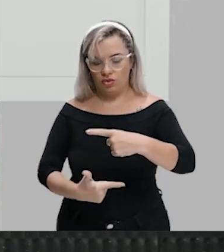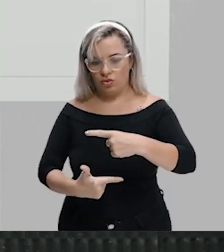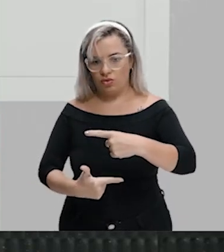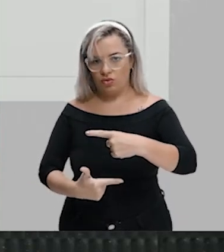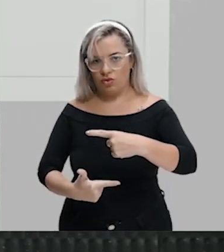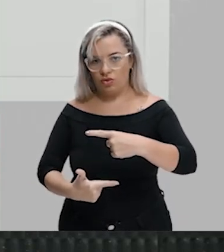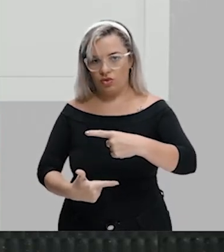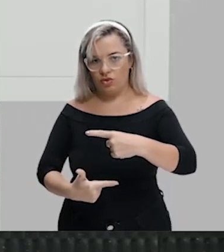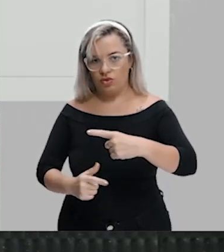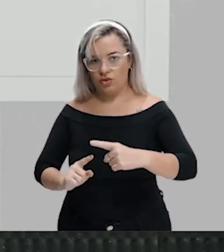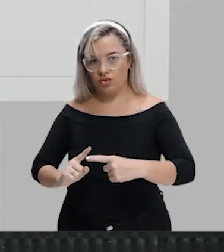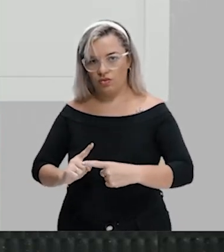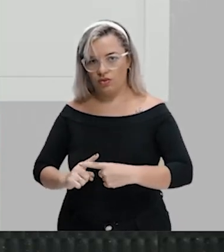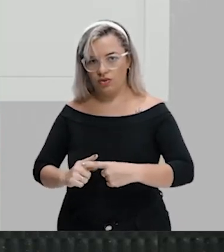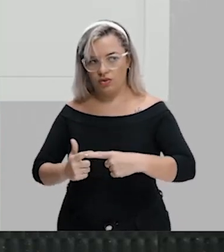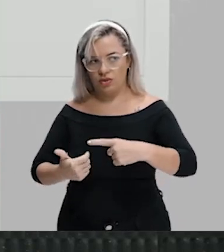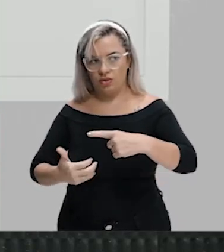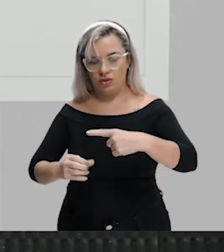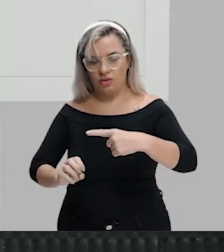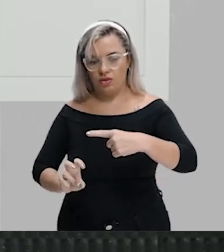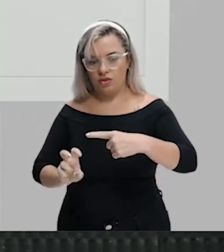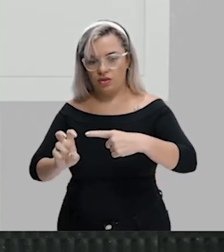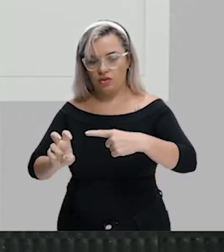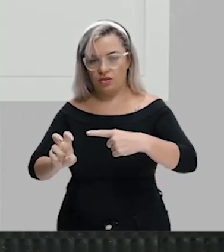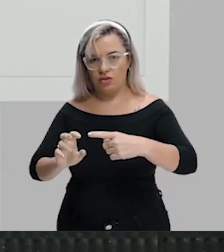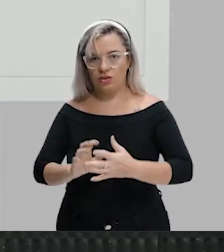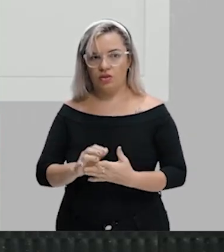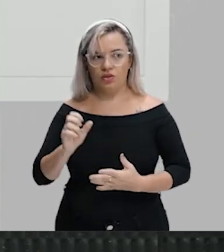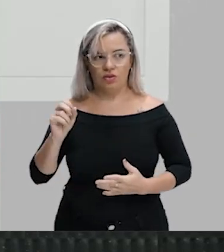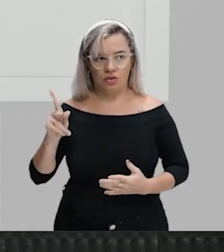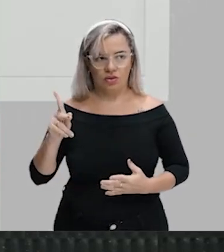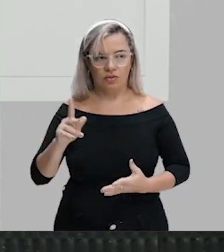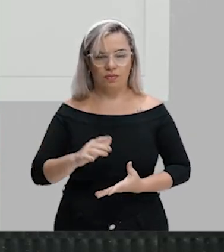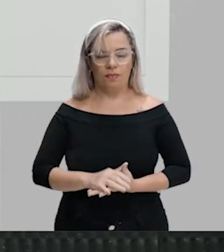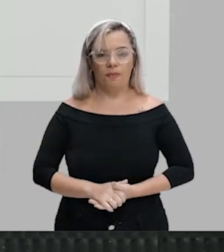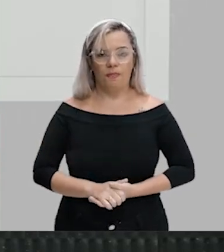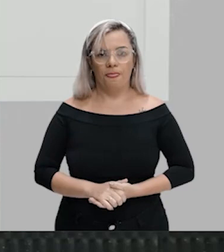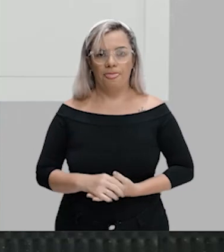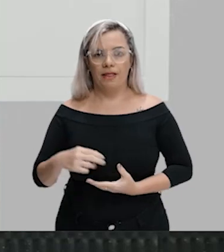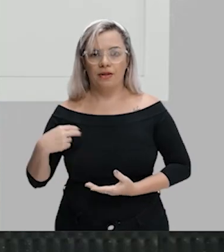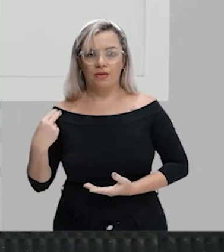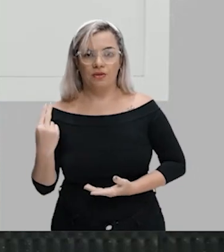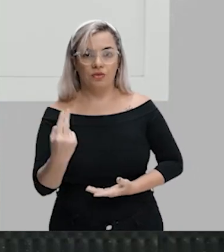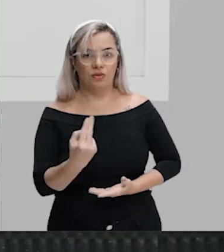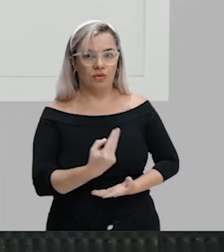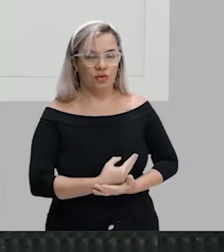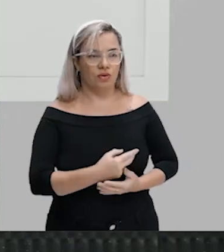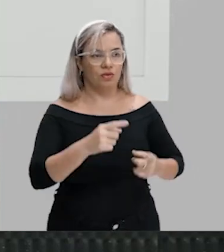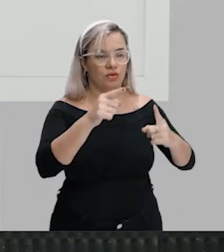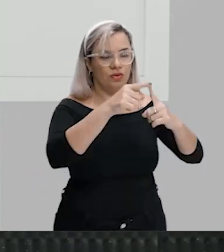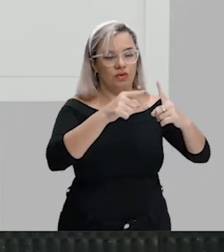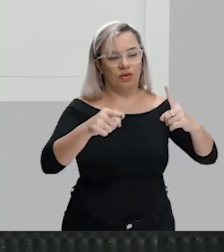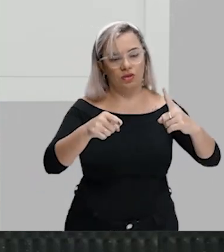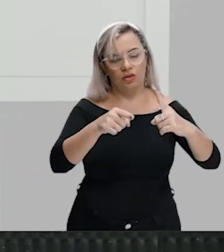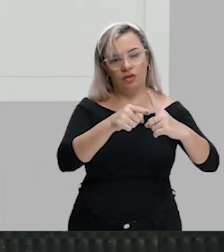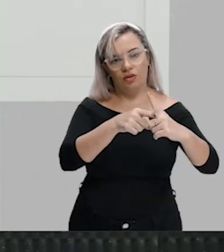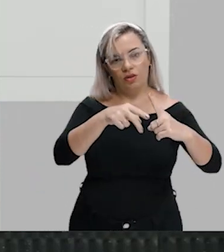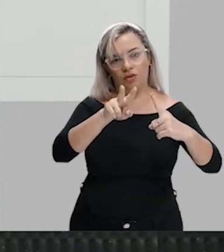vezes 10 à quinta. Ok? Então, o nosso ΔV vai ser igual.